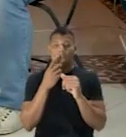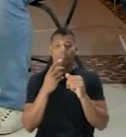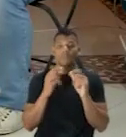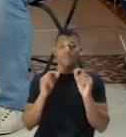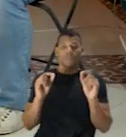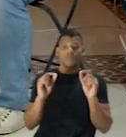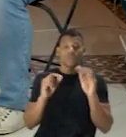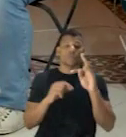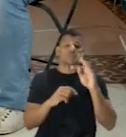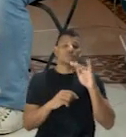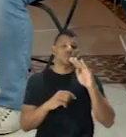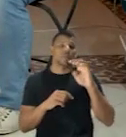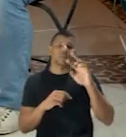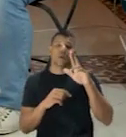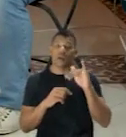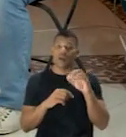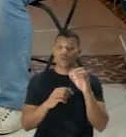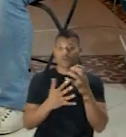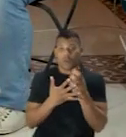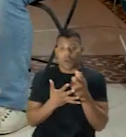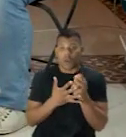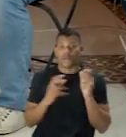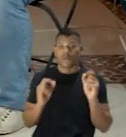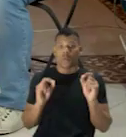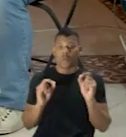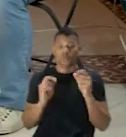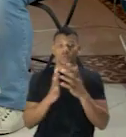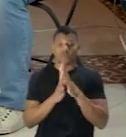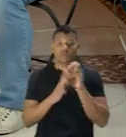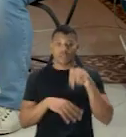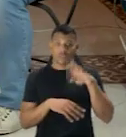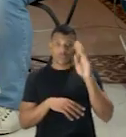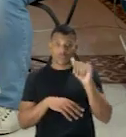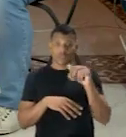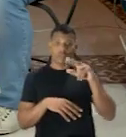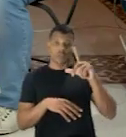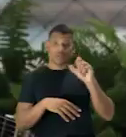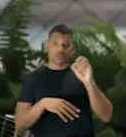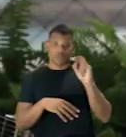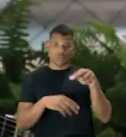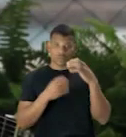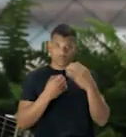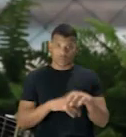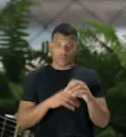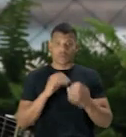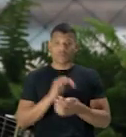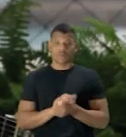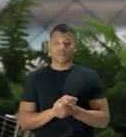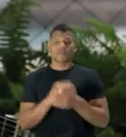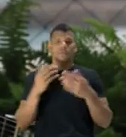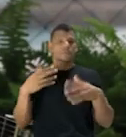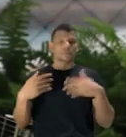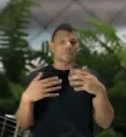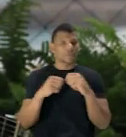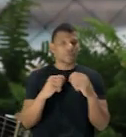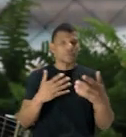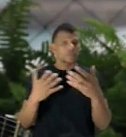samba do Tibério e você me grava o teu samba com o Nelson e com o Paulinho Valdez. E assim foi